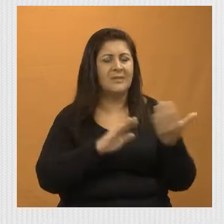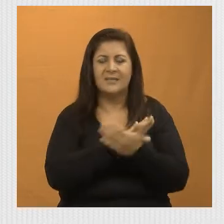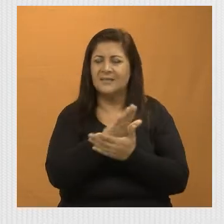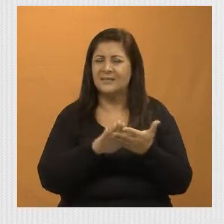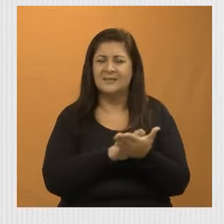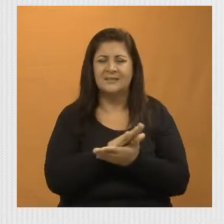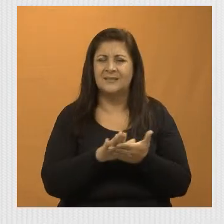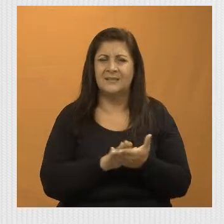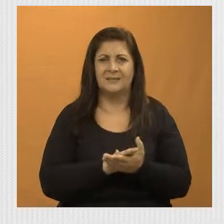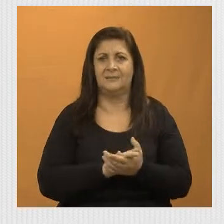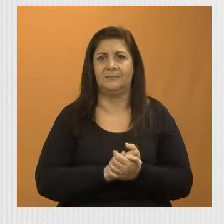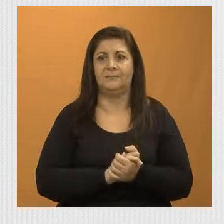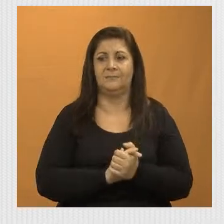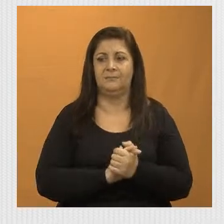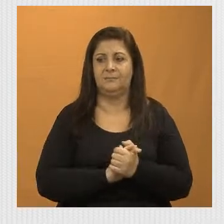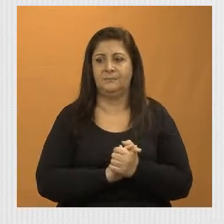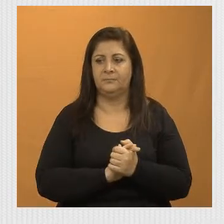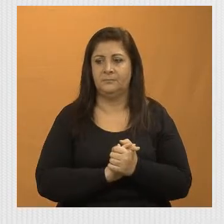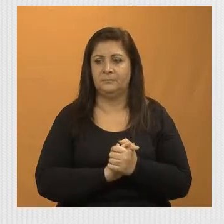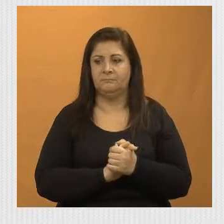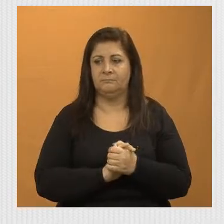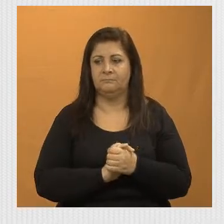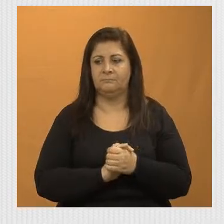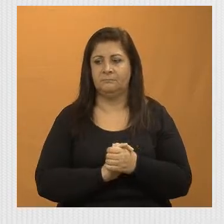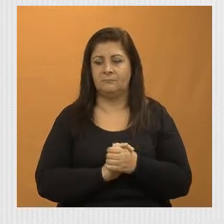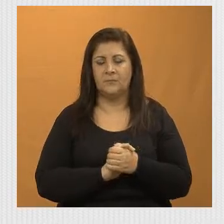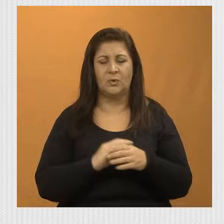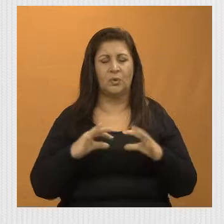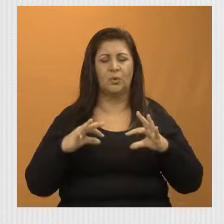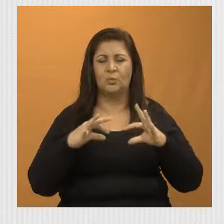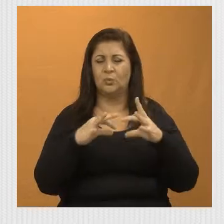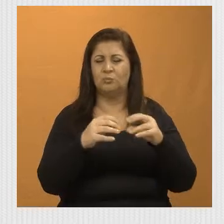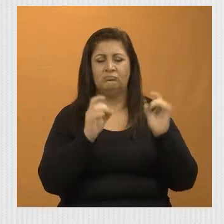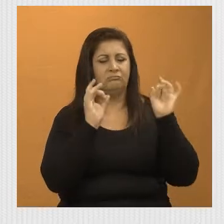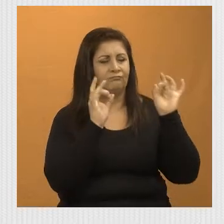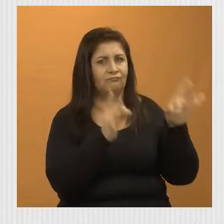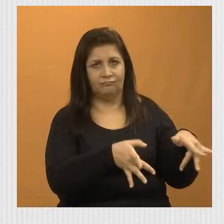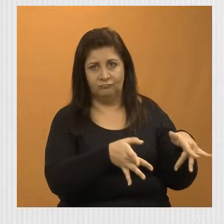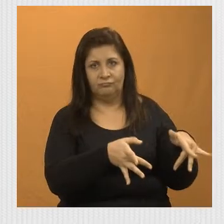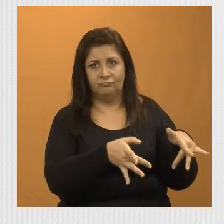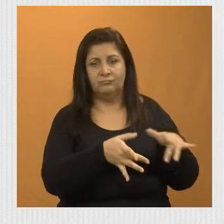existia nada, né? Então, isso é estado de abandono. Tá?